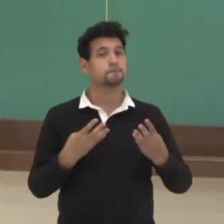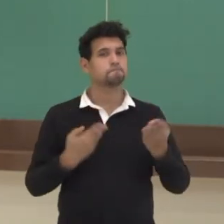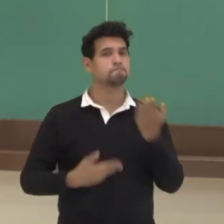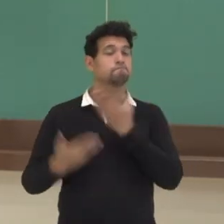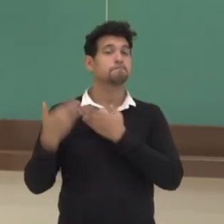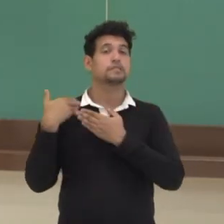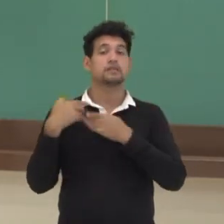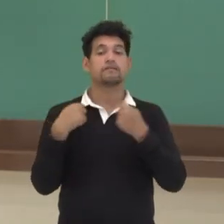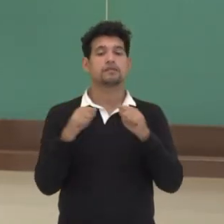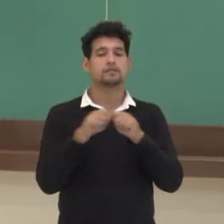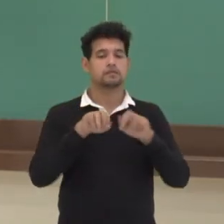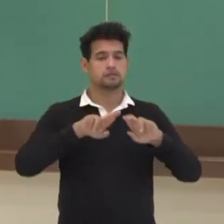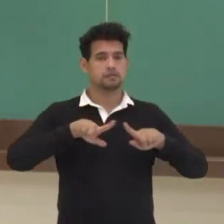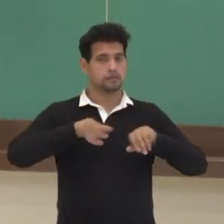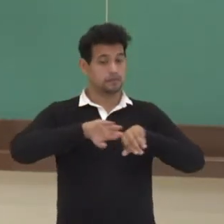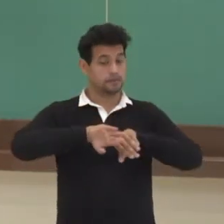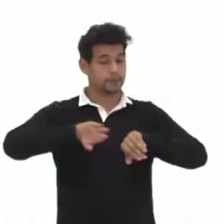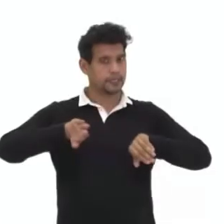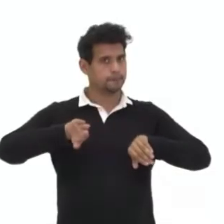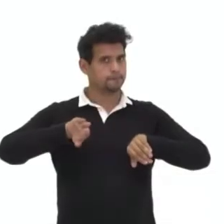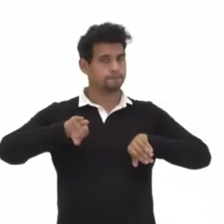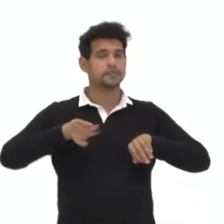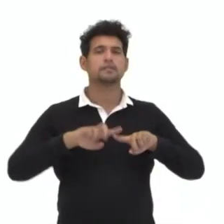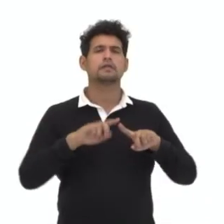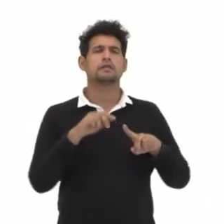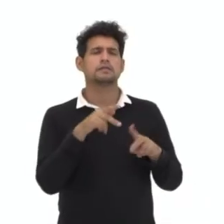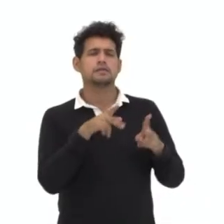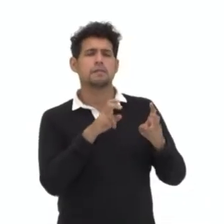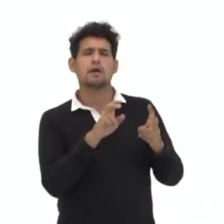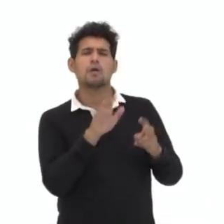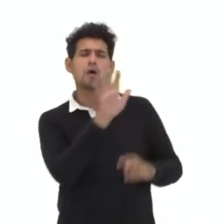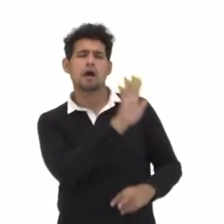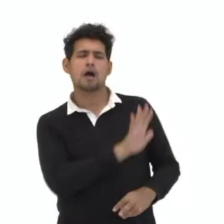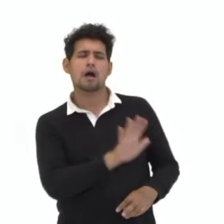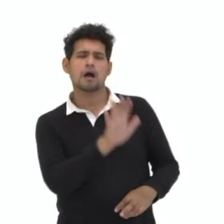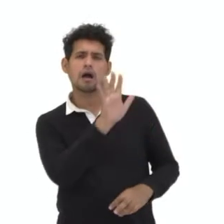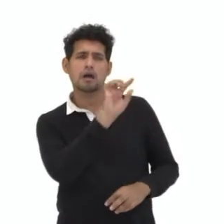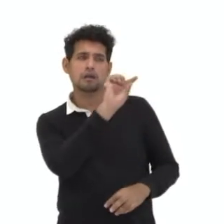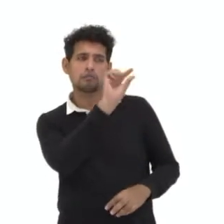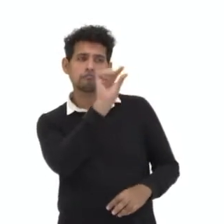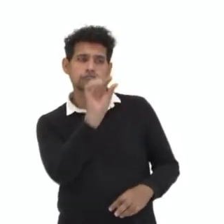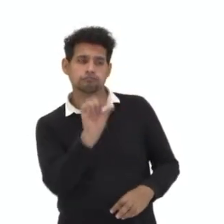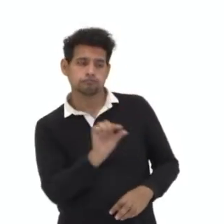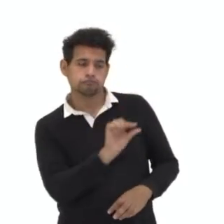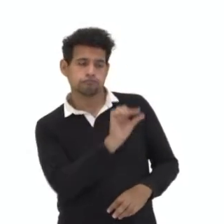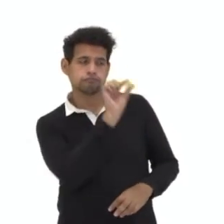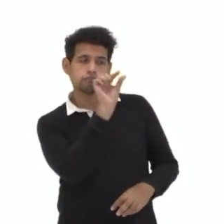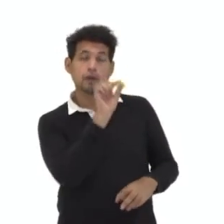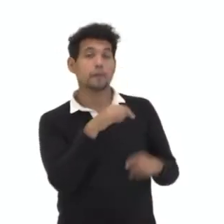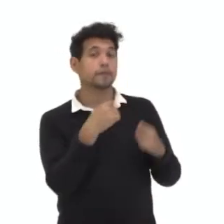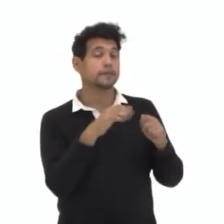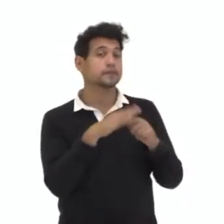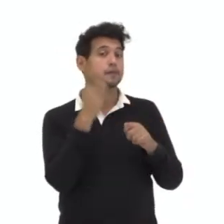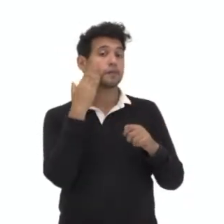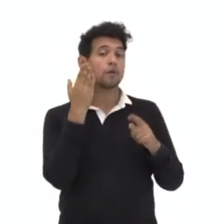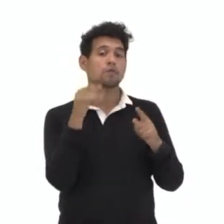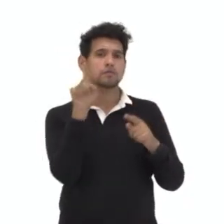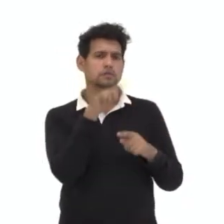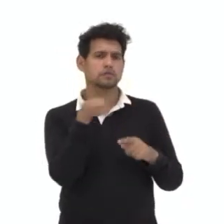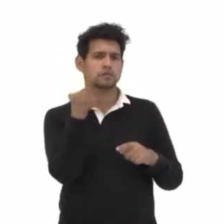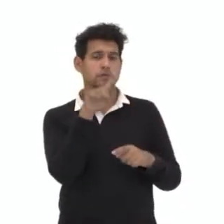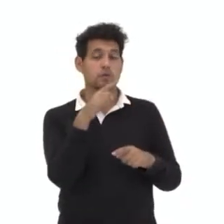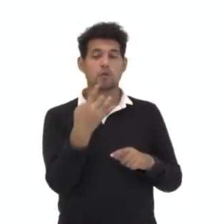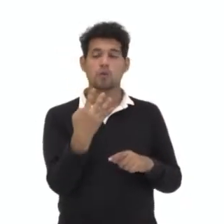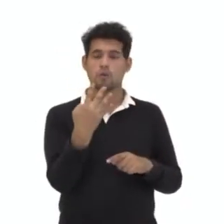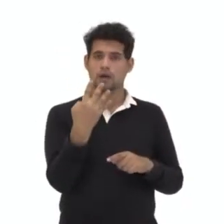eles separados. Então, para determinar a área da coroa circular, iremos calcular a área do círculo de 4,